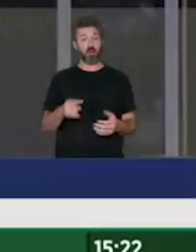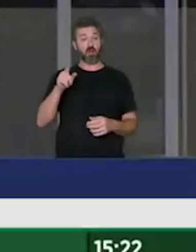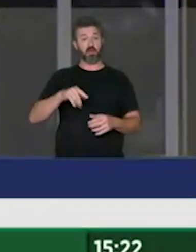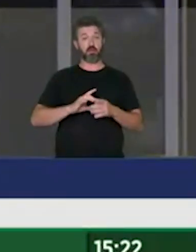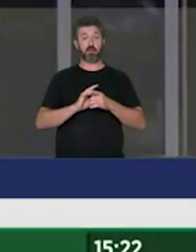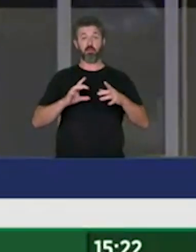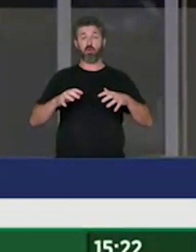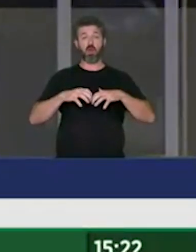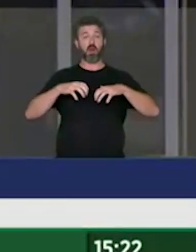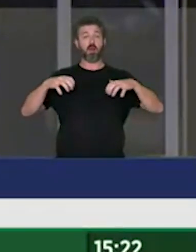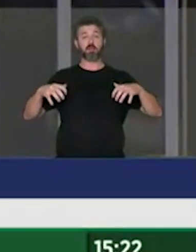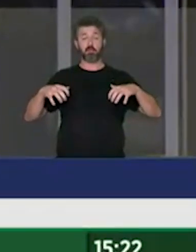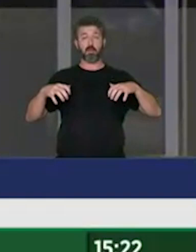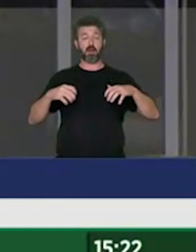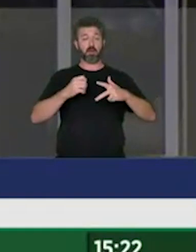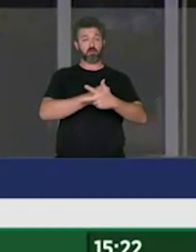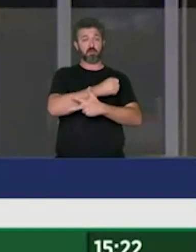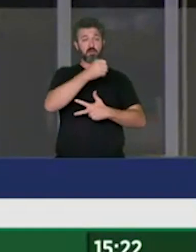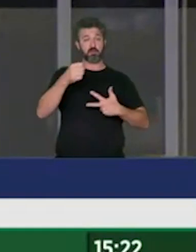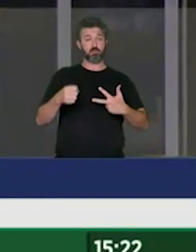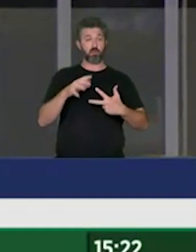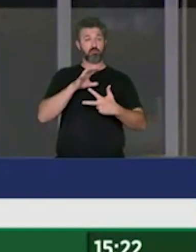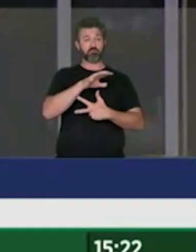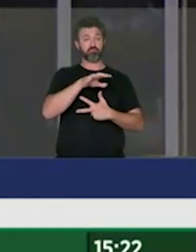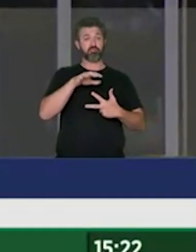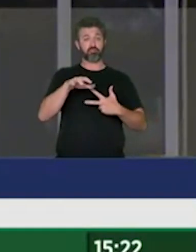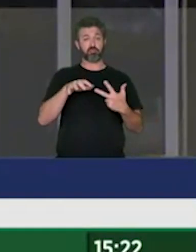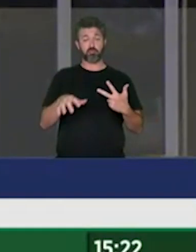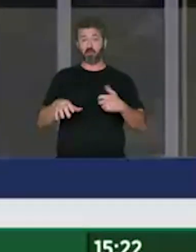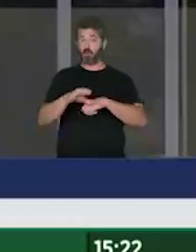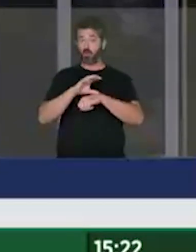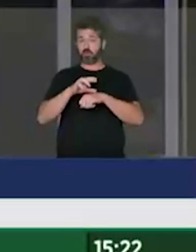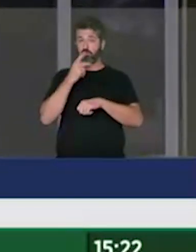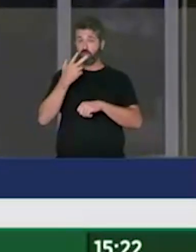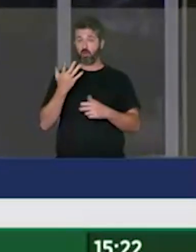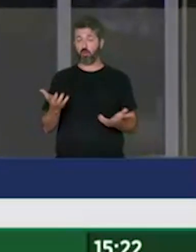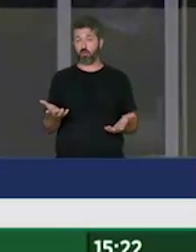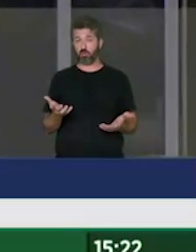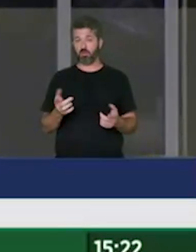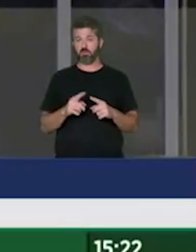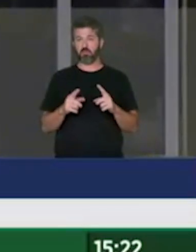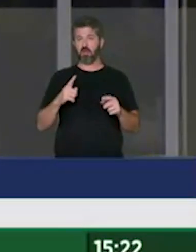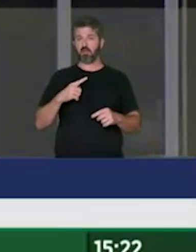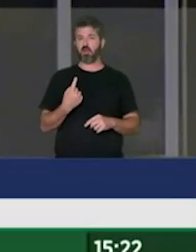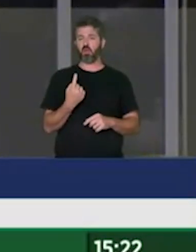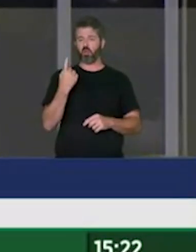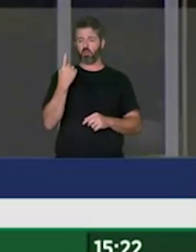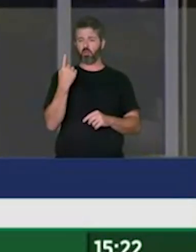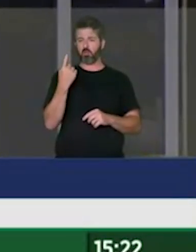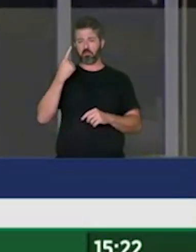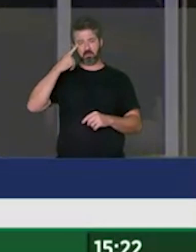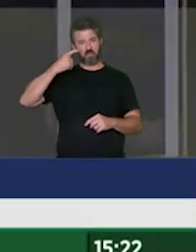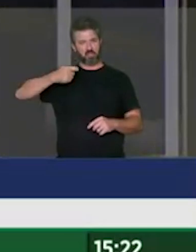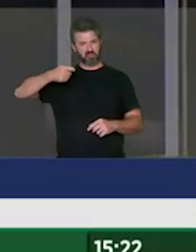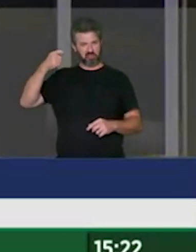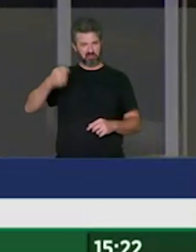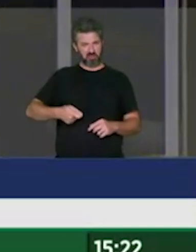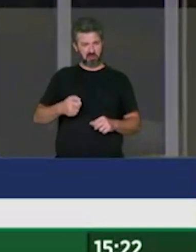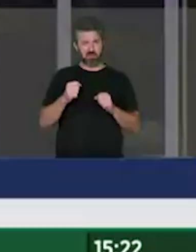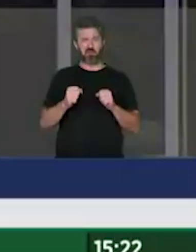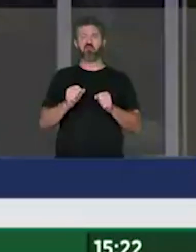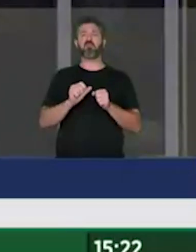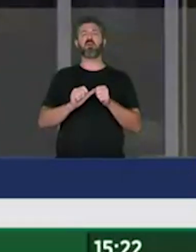independência e harmonia entre os poderes, diz assim a Constituição. No entanto, há um aí que se acha ditador, que pode fazer o que